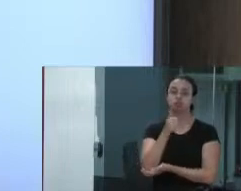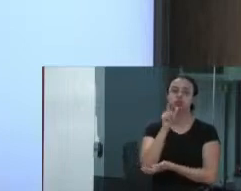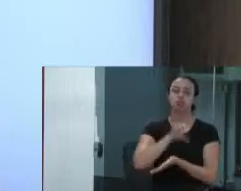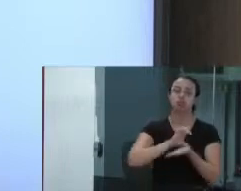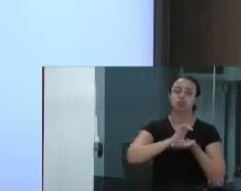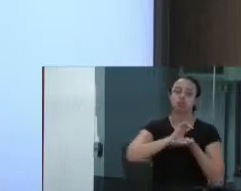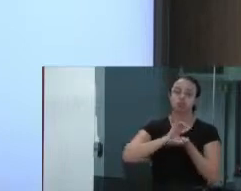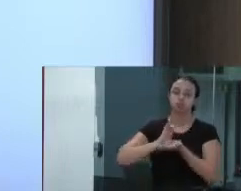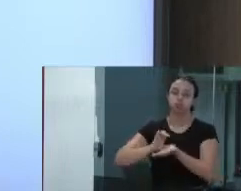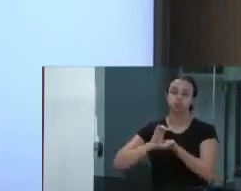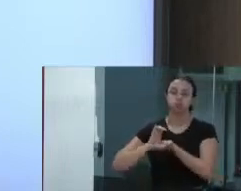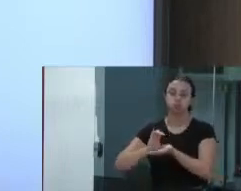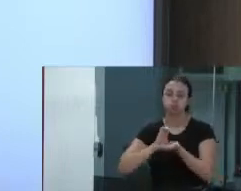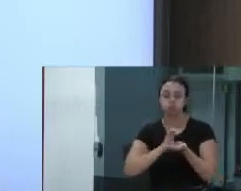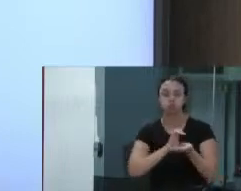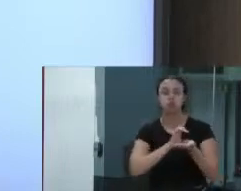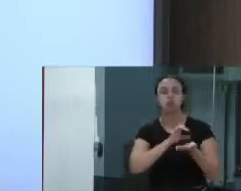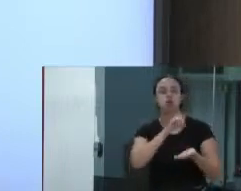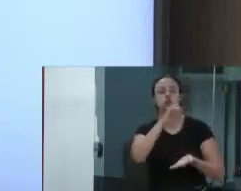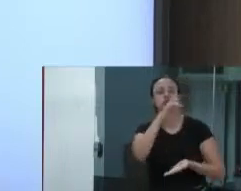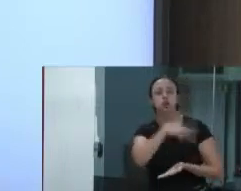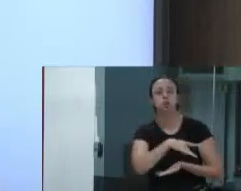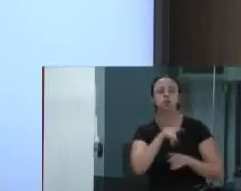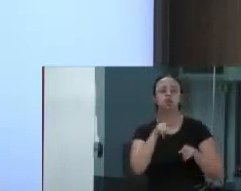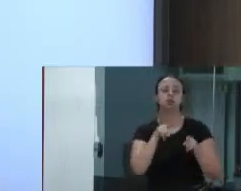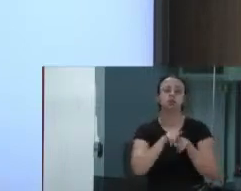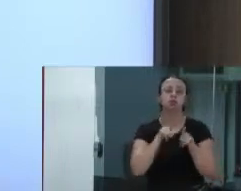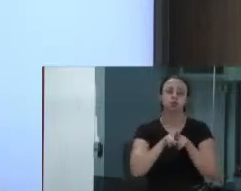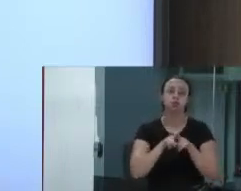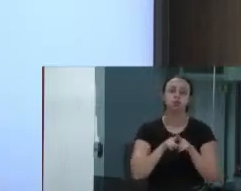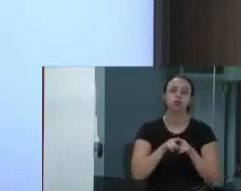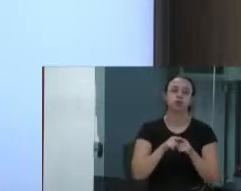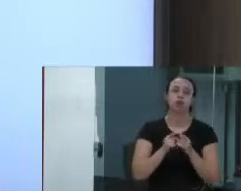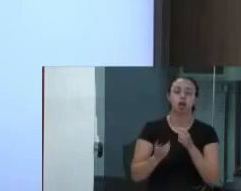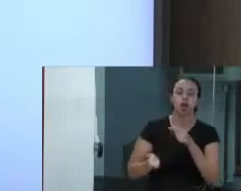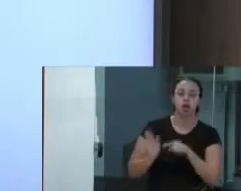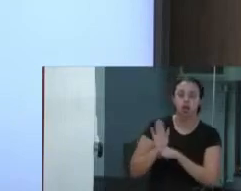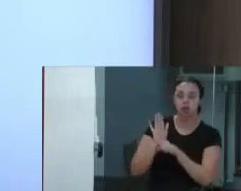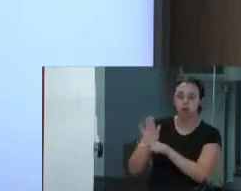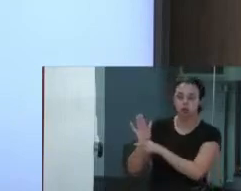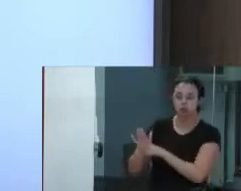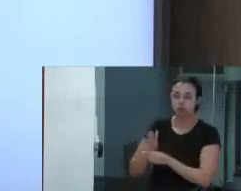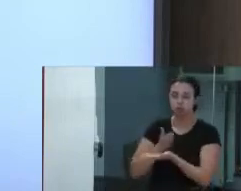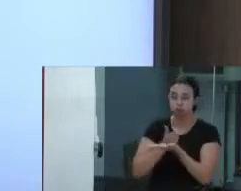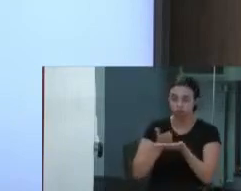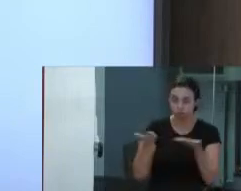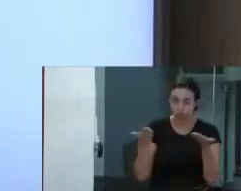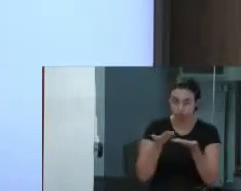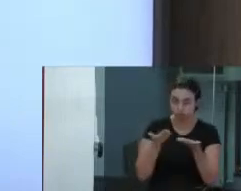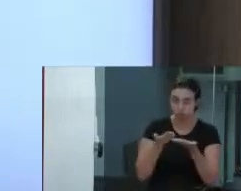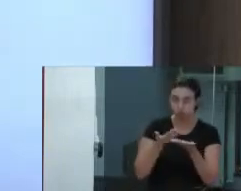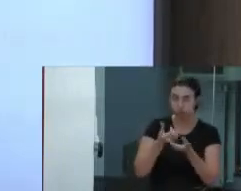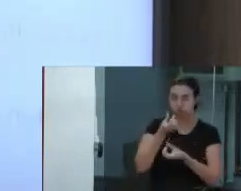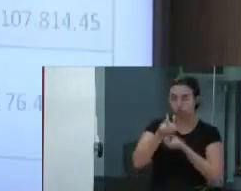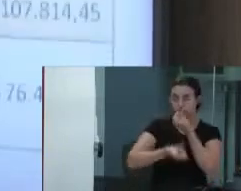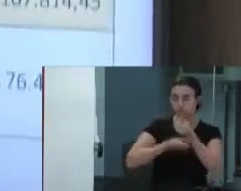emendas, resquícios de emenda, né, e indicações que a gente teve que já iniciaram a execução, né, nesse primeiro semestre.